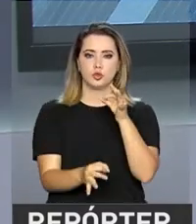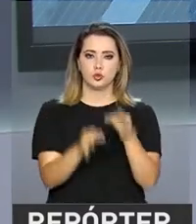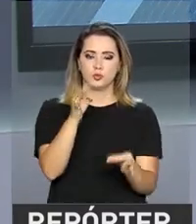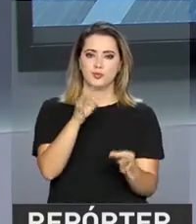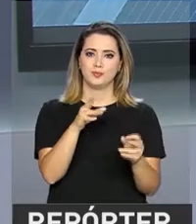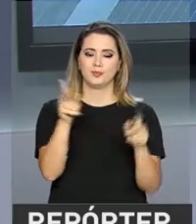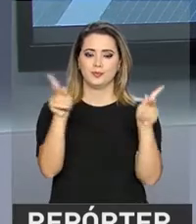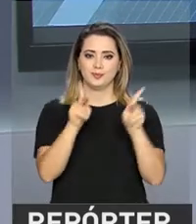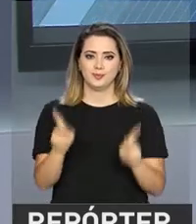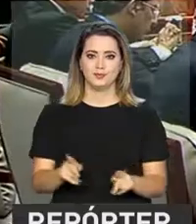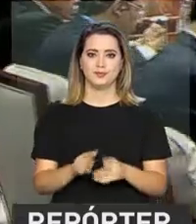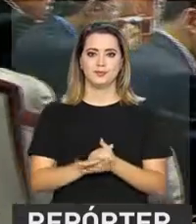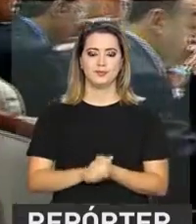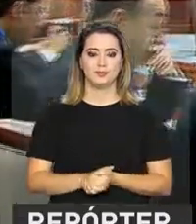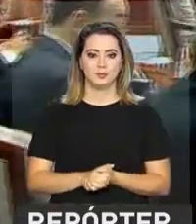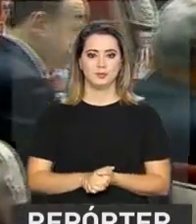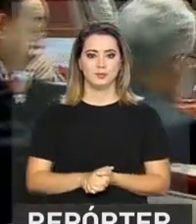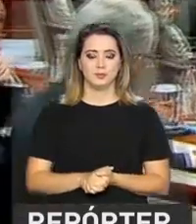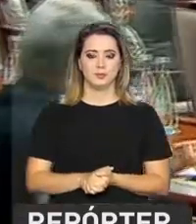paz.